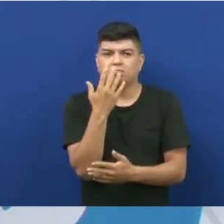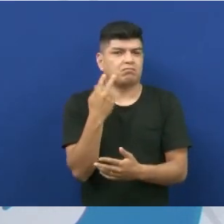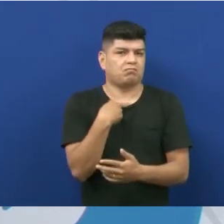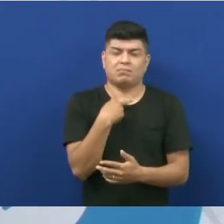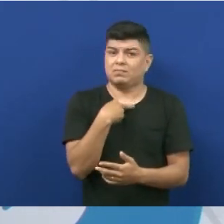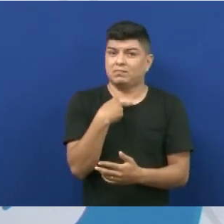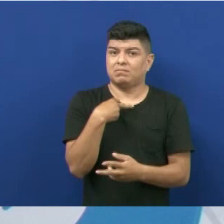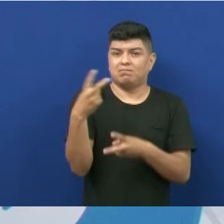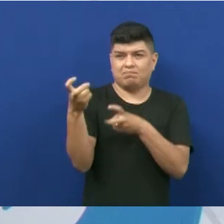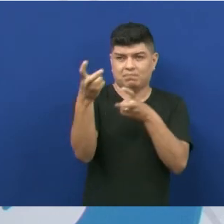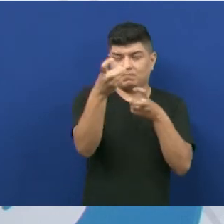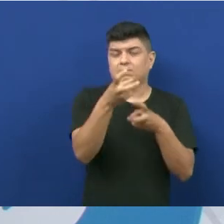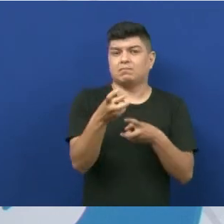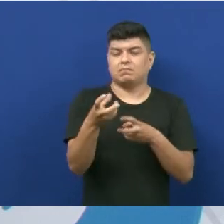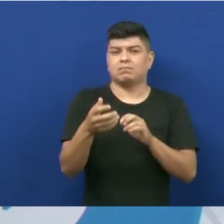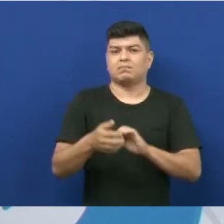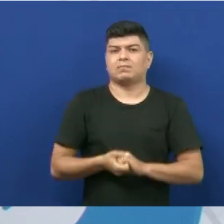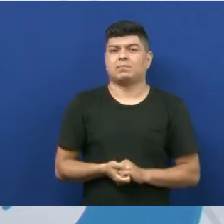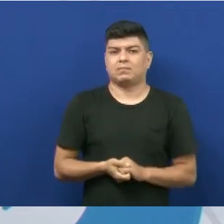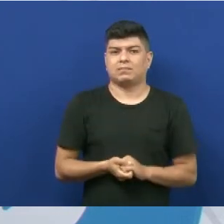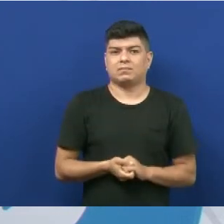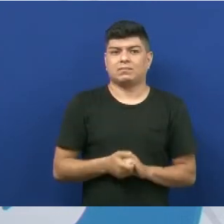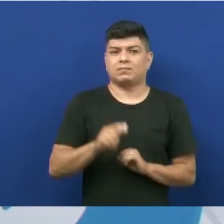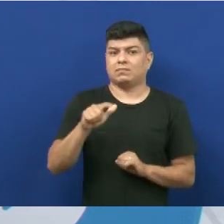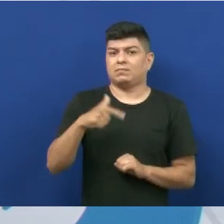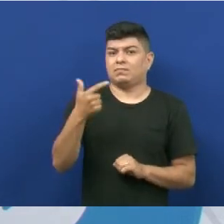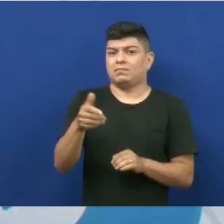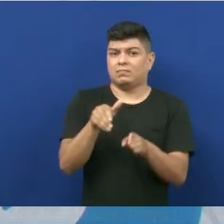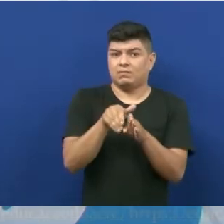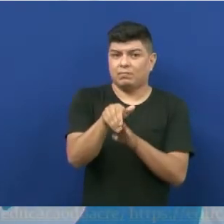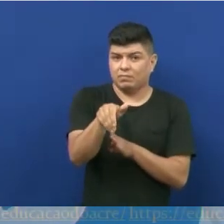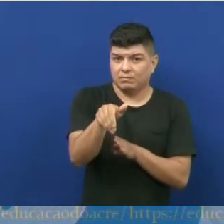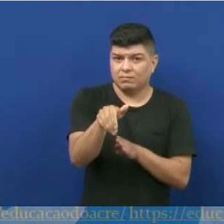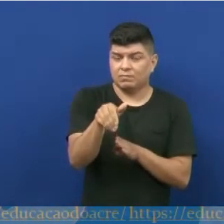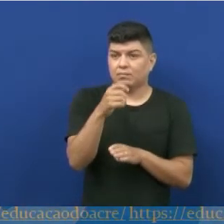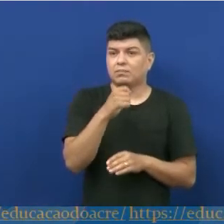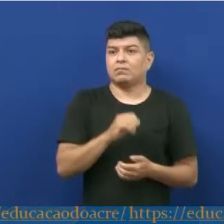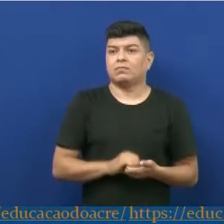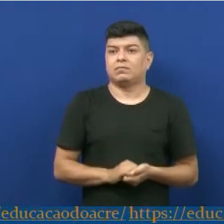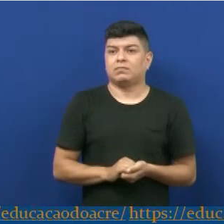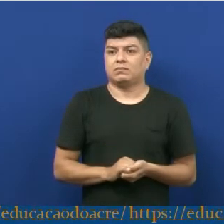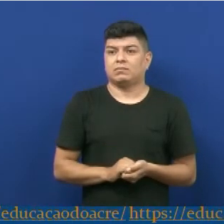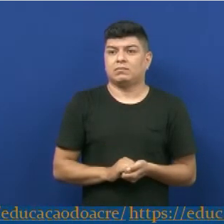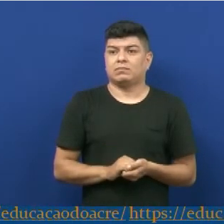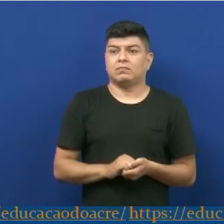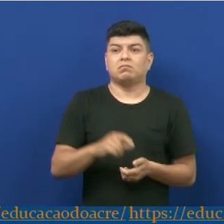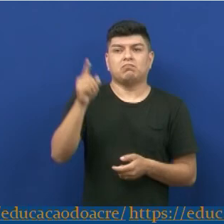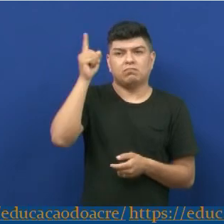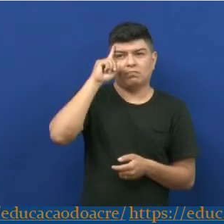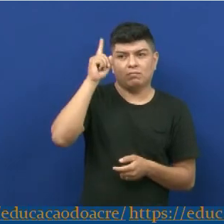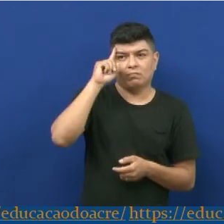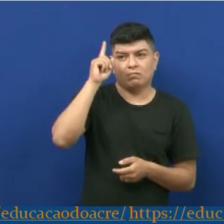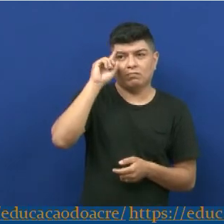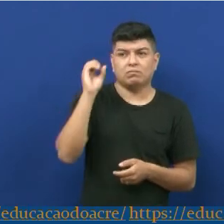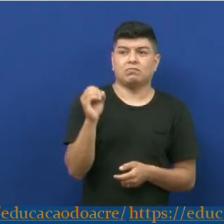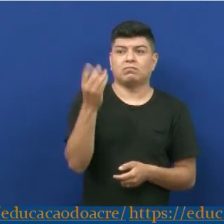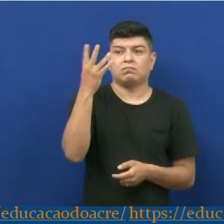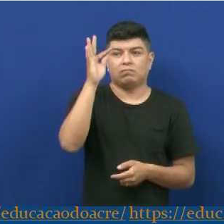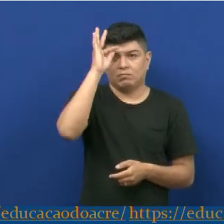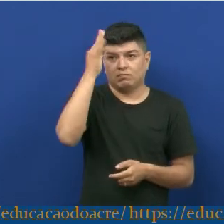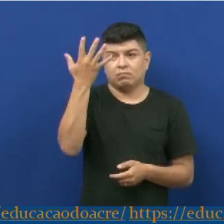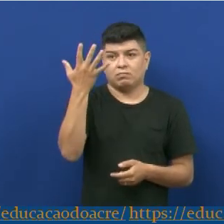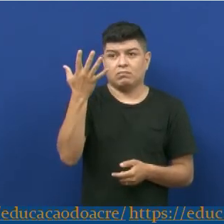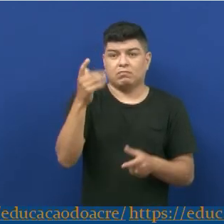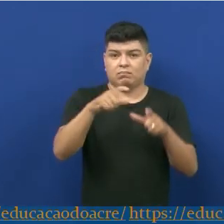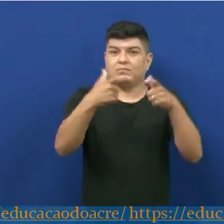não podemos perceber. E a outra sugestão são mais situações do dia a dia de vocês onde aparece o